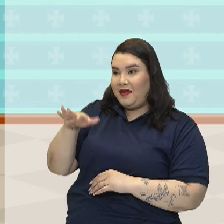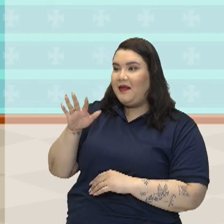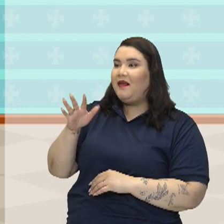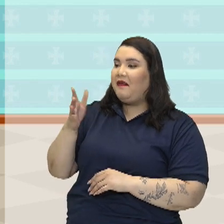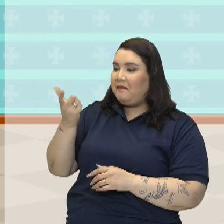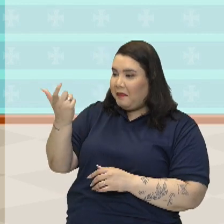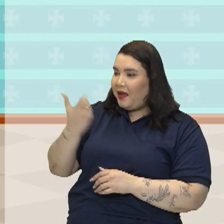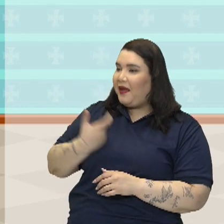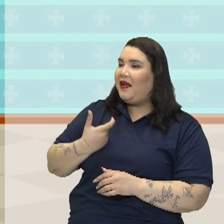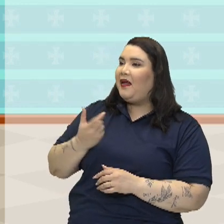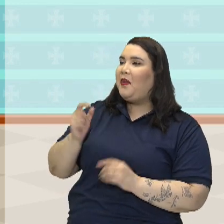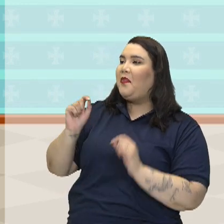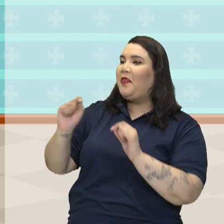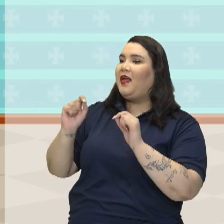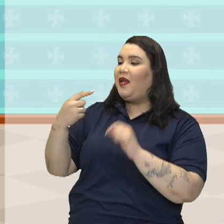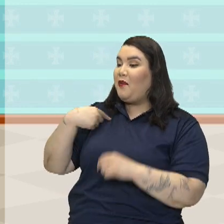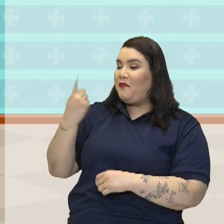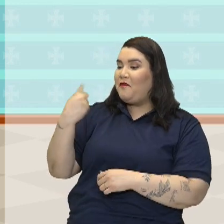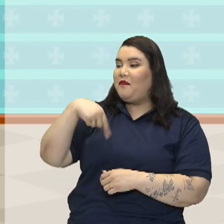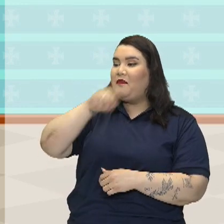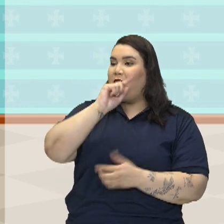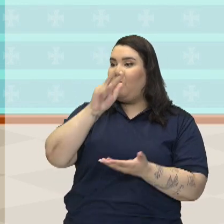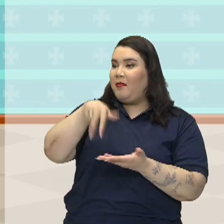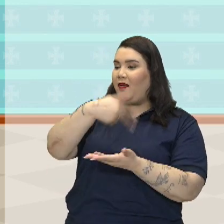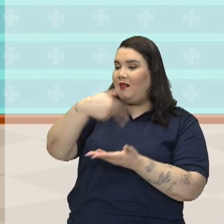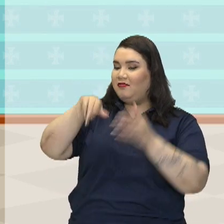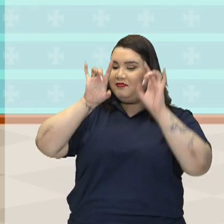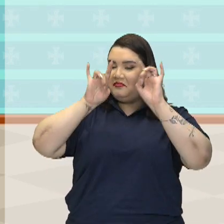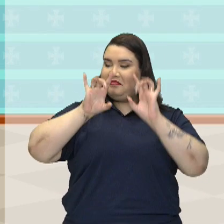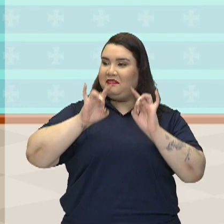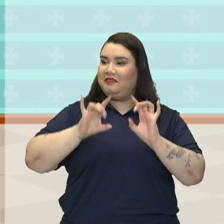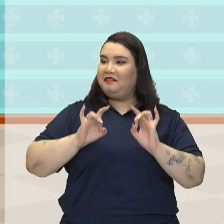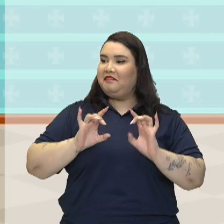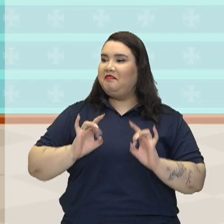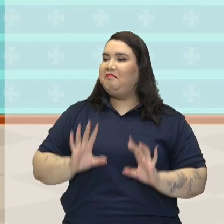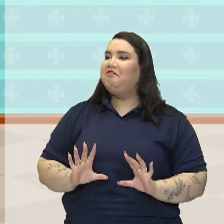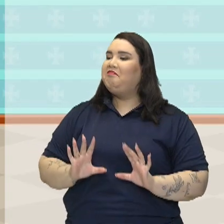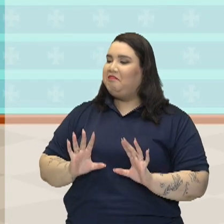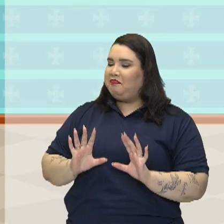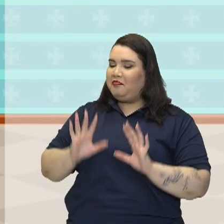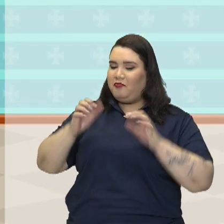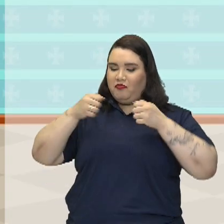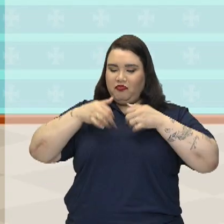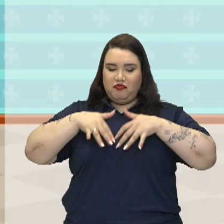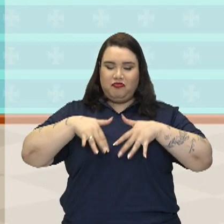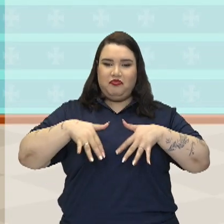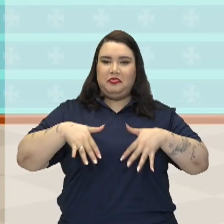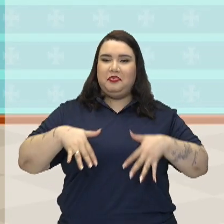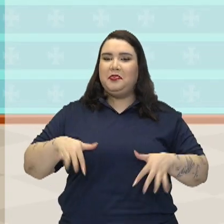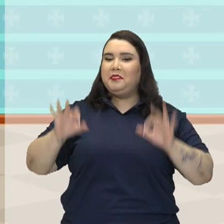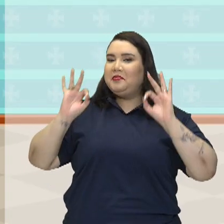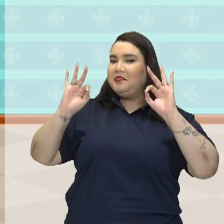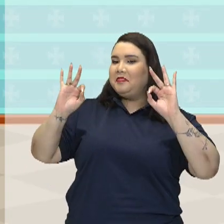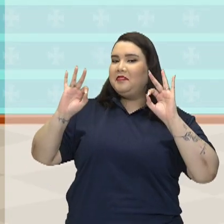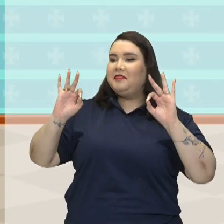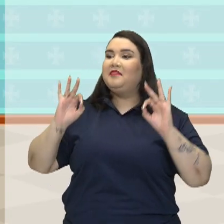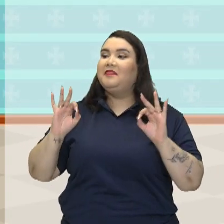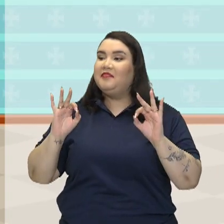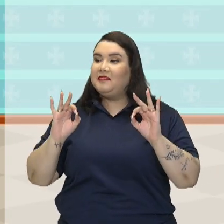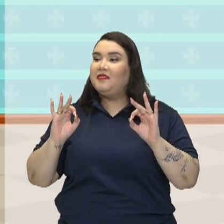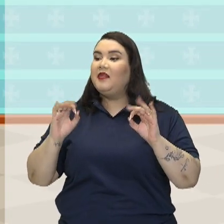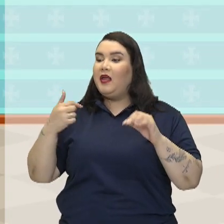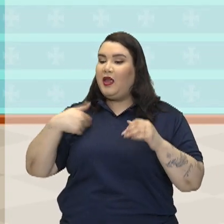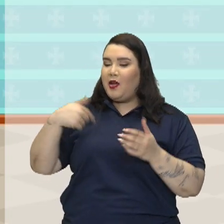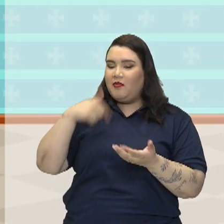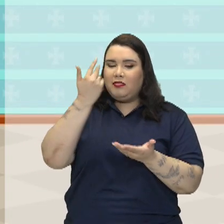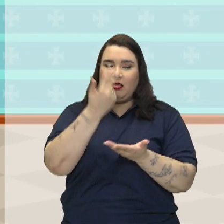diga-me, quem é que vai ao baile no corpo de baronesa, fazendo parte do vestido e da elegância? Quem é que vai